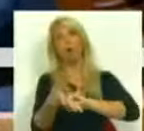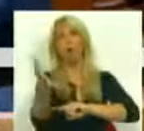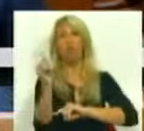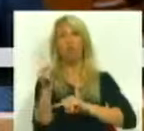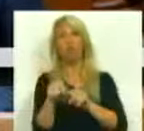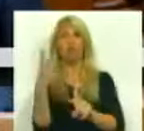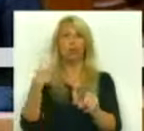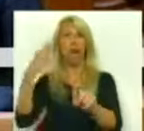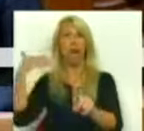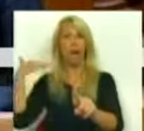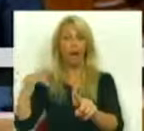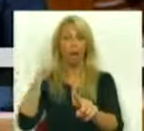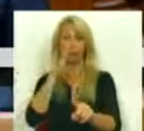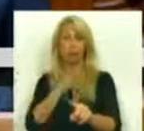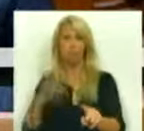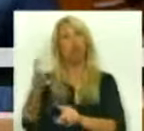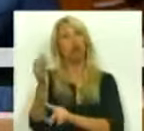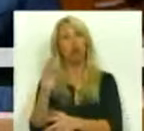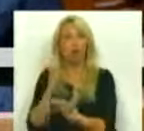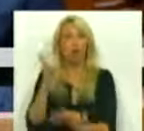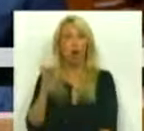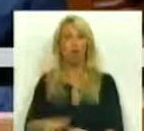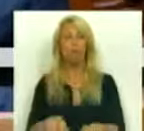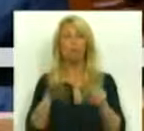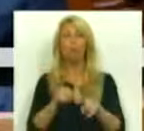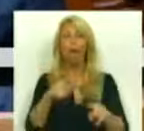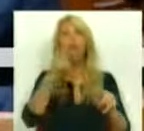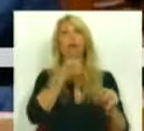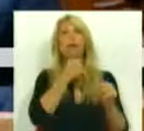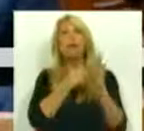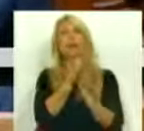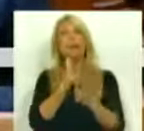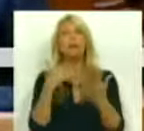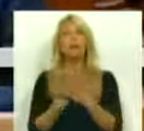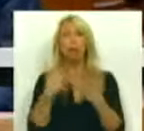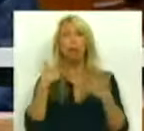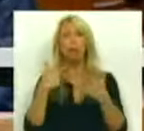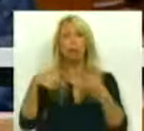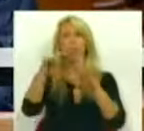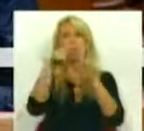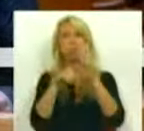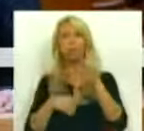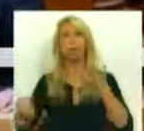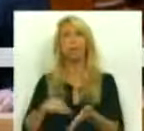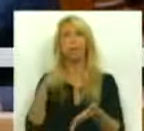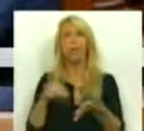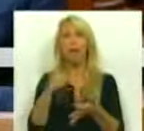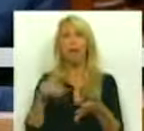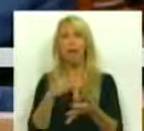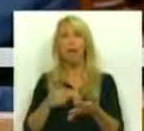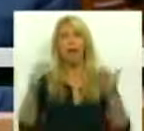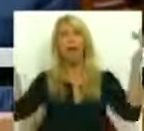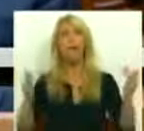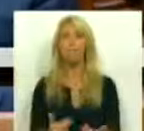estava instituída. Esta medida permite reduzir as listas de espera, quer nos cuidados primários, quer nas